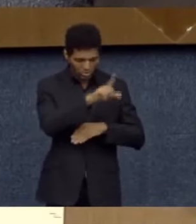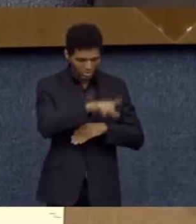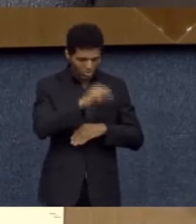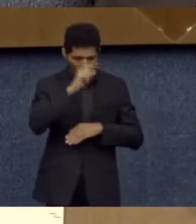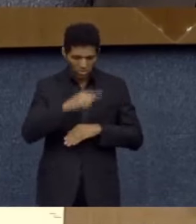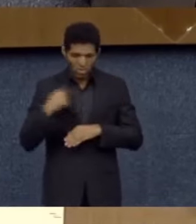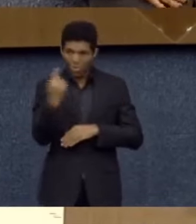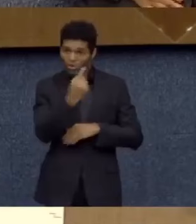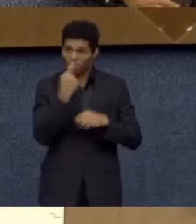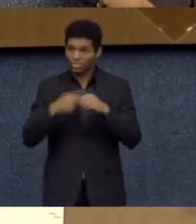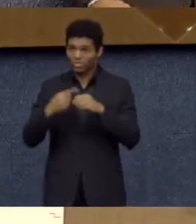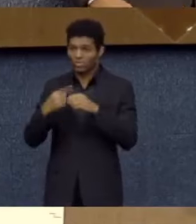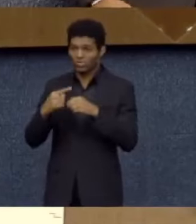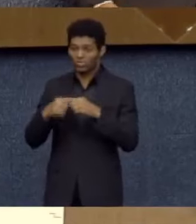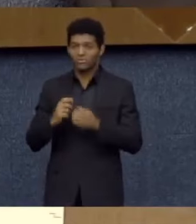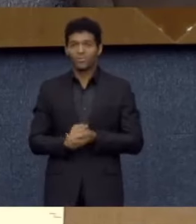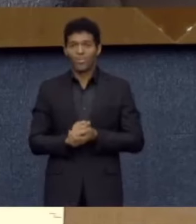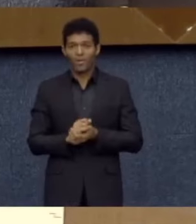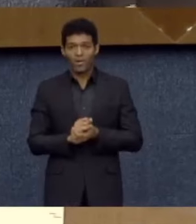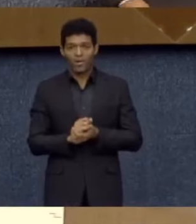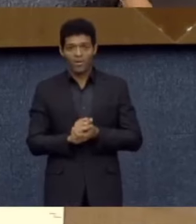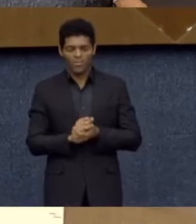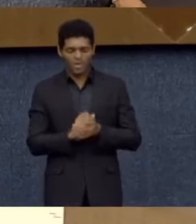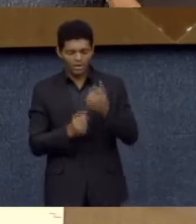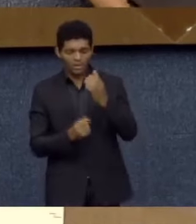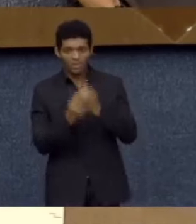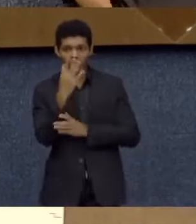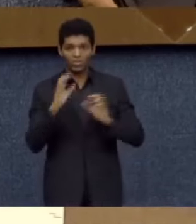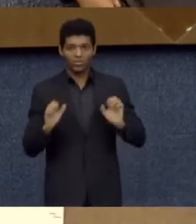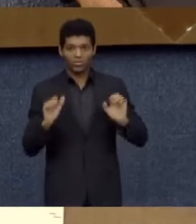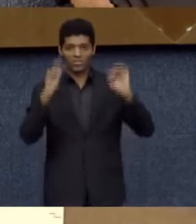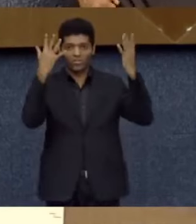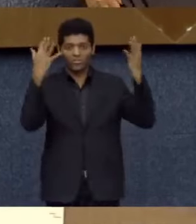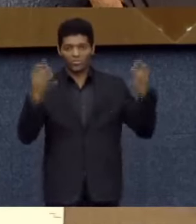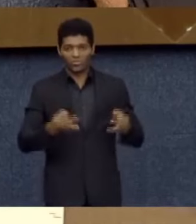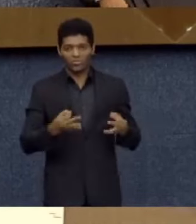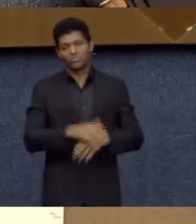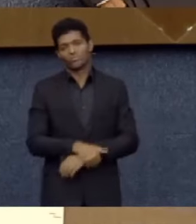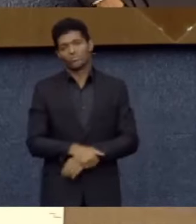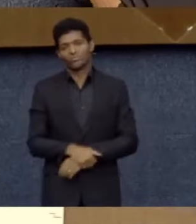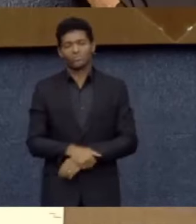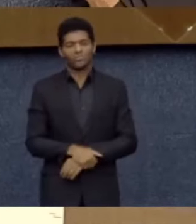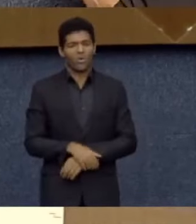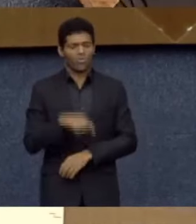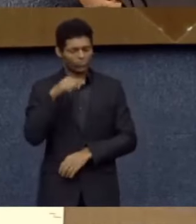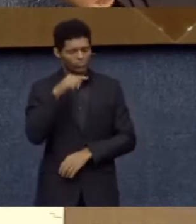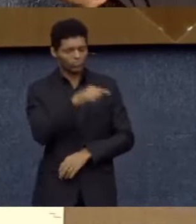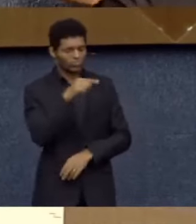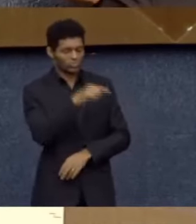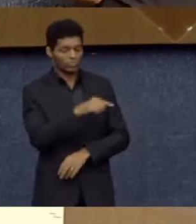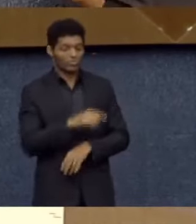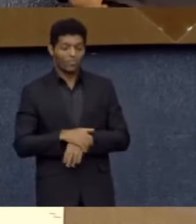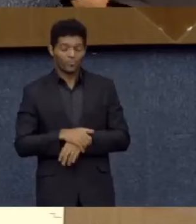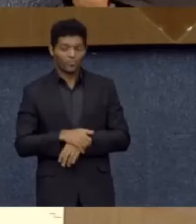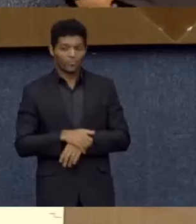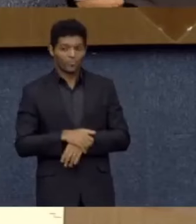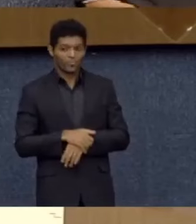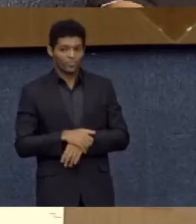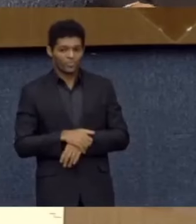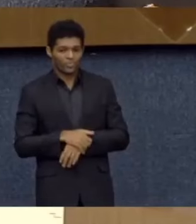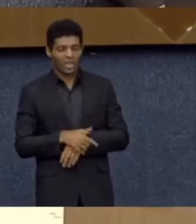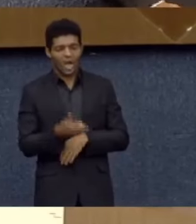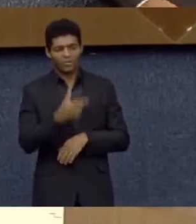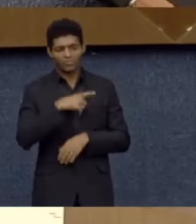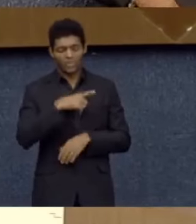nossa cidade para promover tantos eventos memoráveis. Você, Magda, fez